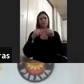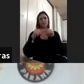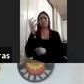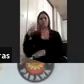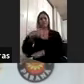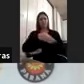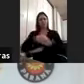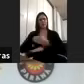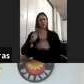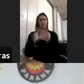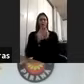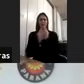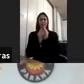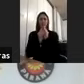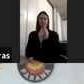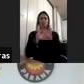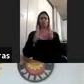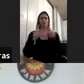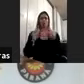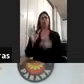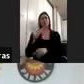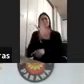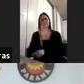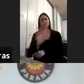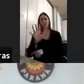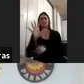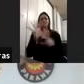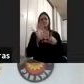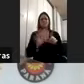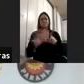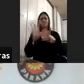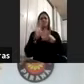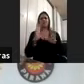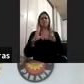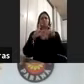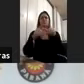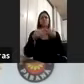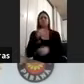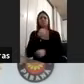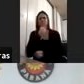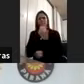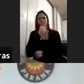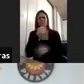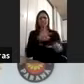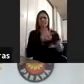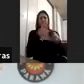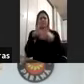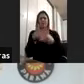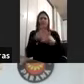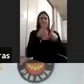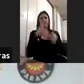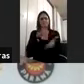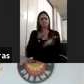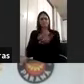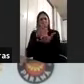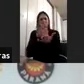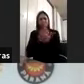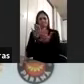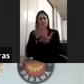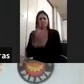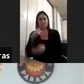imagens maravilhosas, que é muito bom a gente ver todo dia, para a gente gravar na nossa retina, imprimir bem fundo na nossa alma,